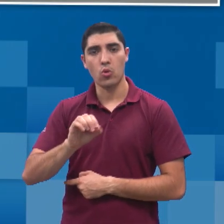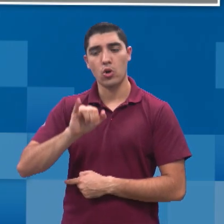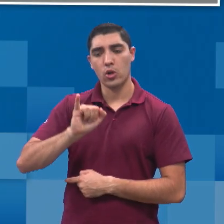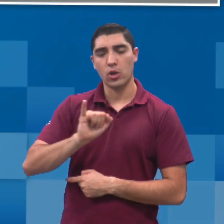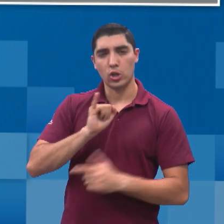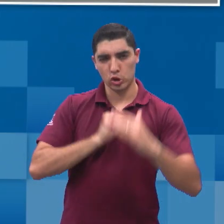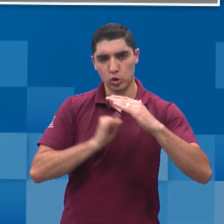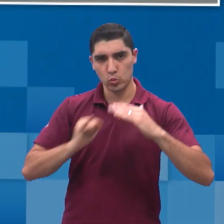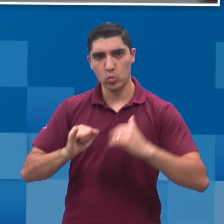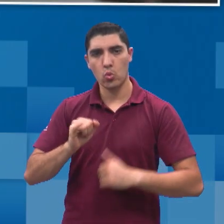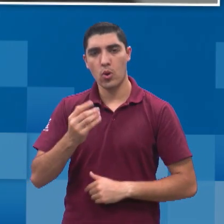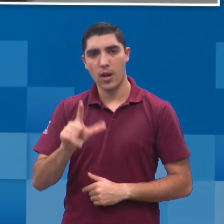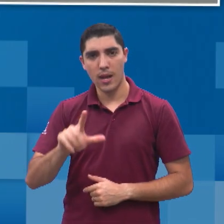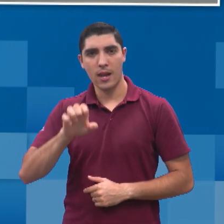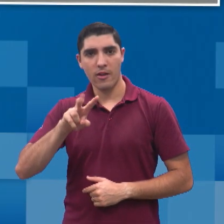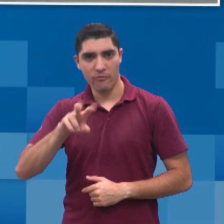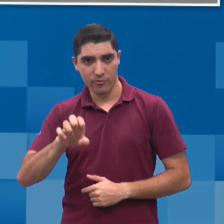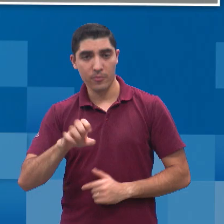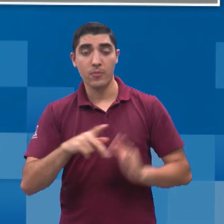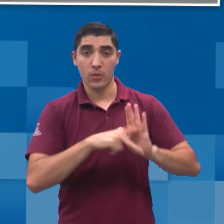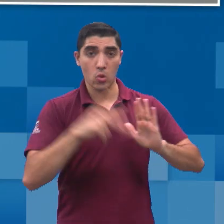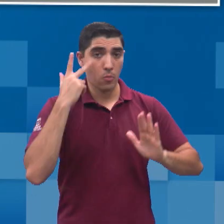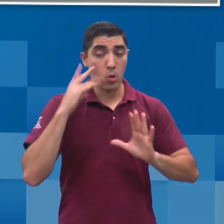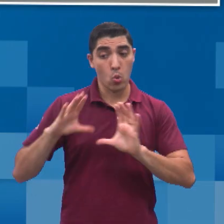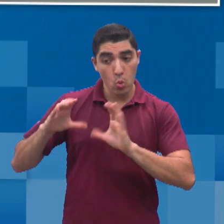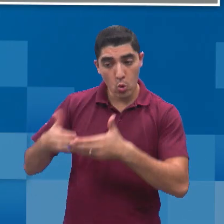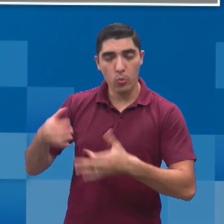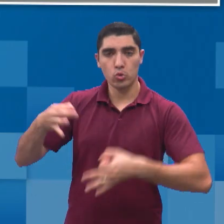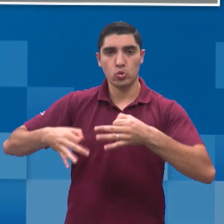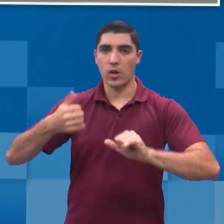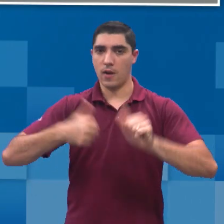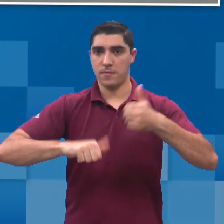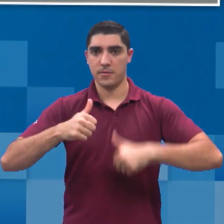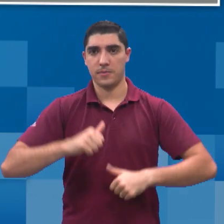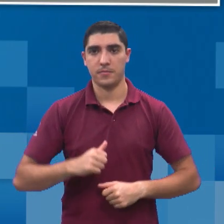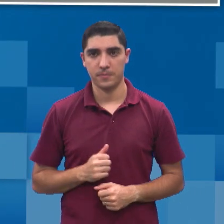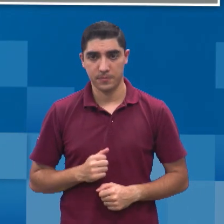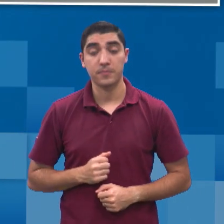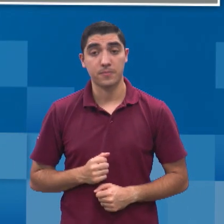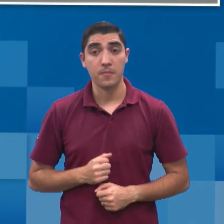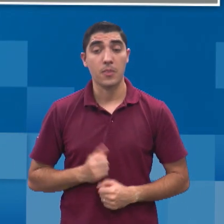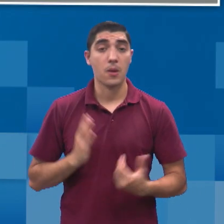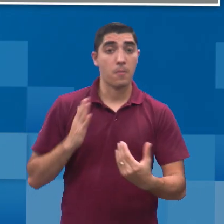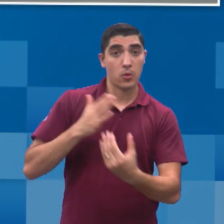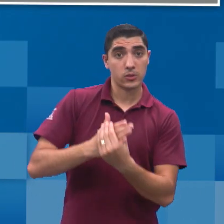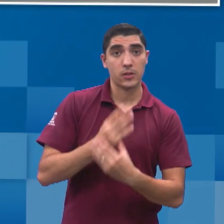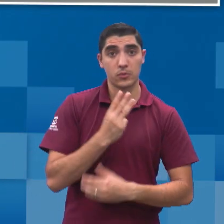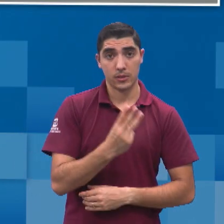ordinário, Comissão de Justiça. Processo número